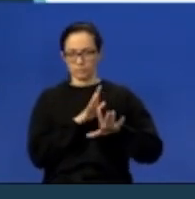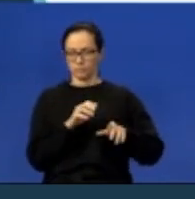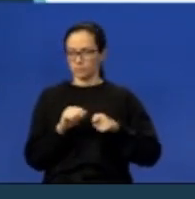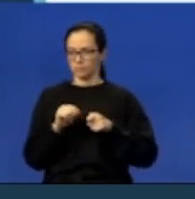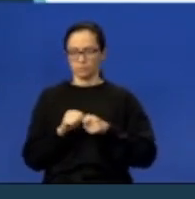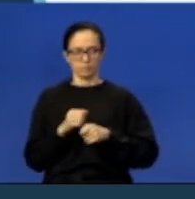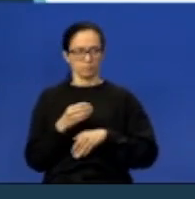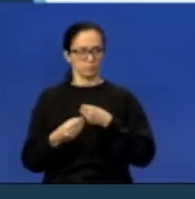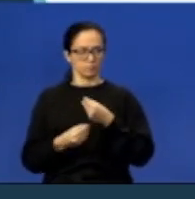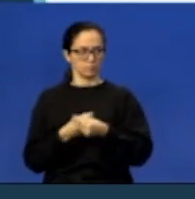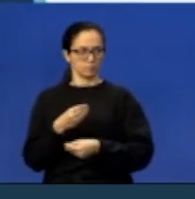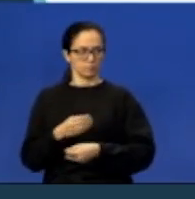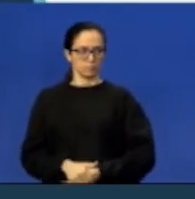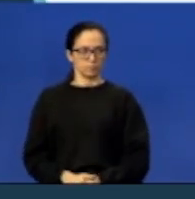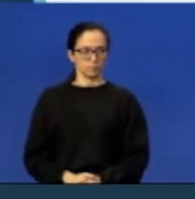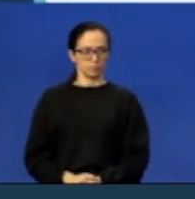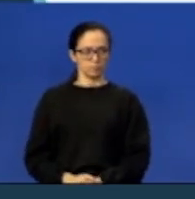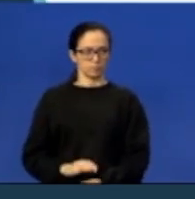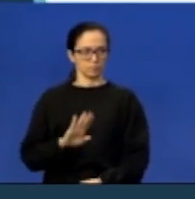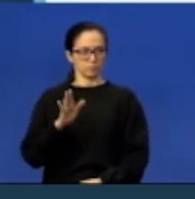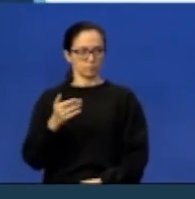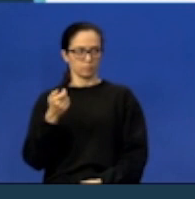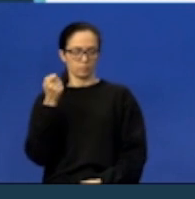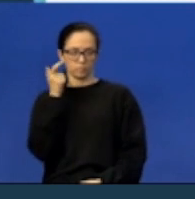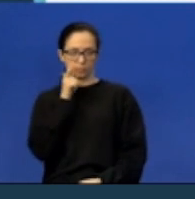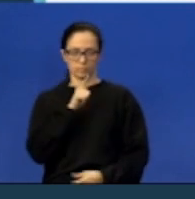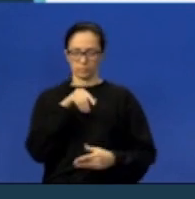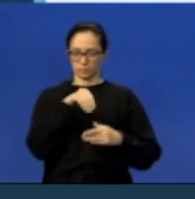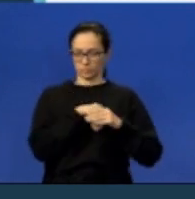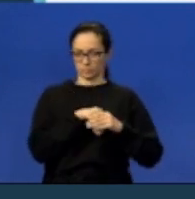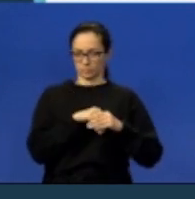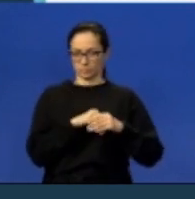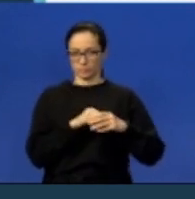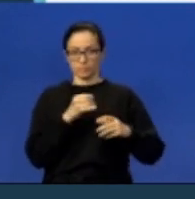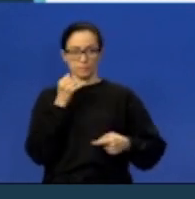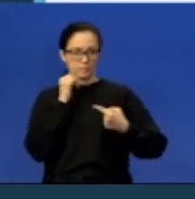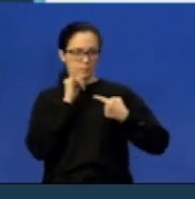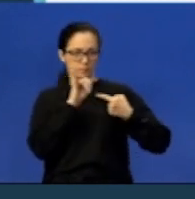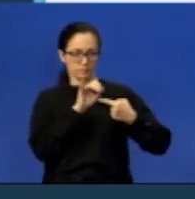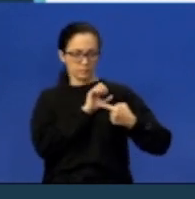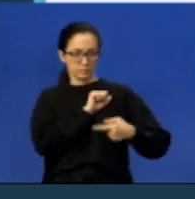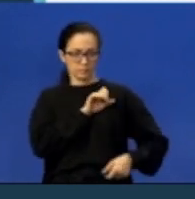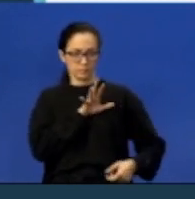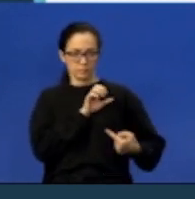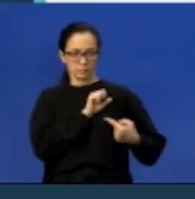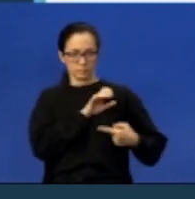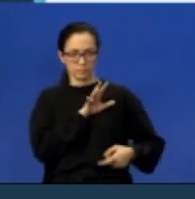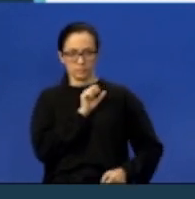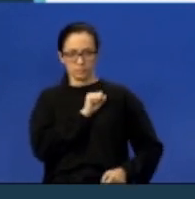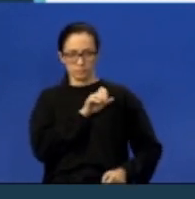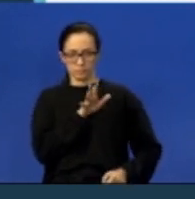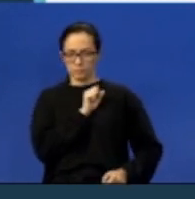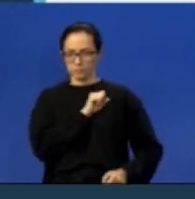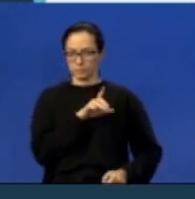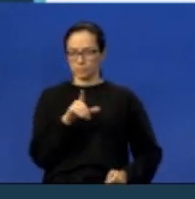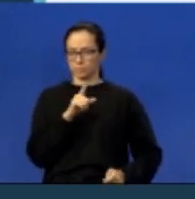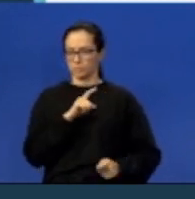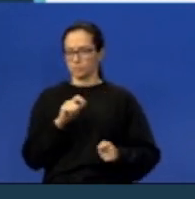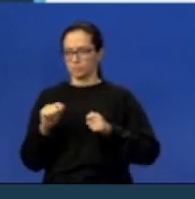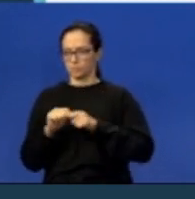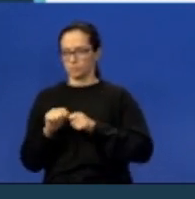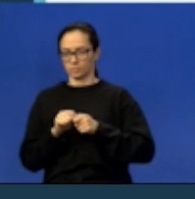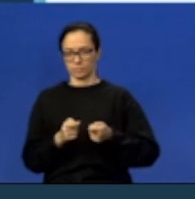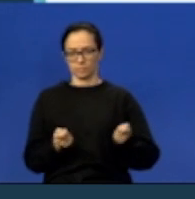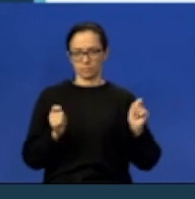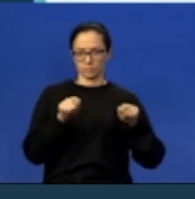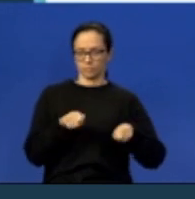Então, o coração, ele possui um sistema elétrico de condução própria desse estímulo, que ele vai passar, portanto, do átrio